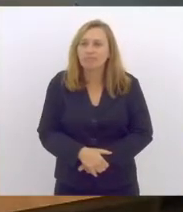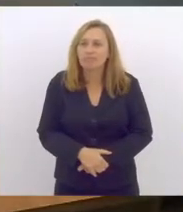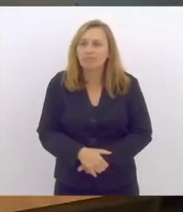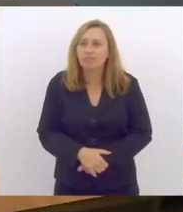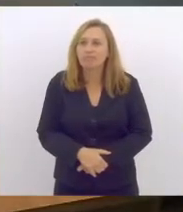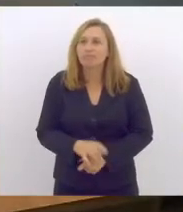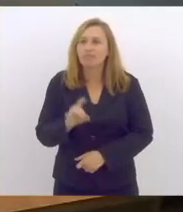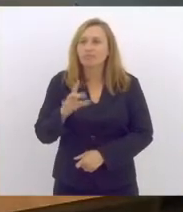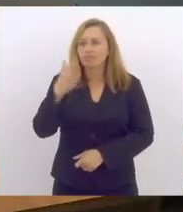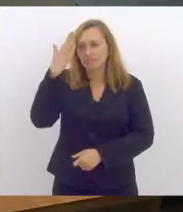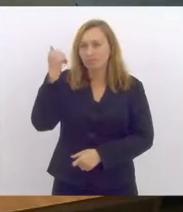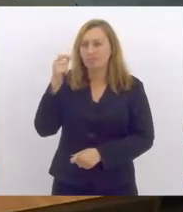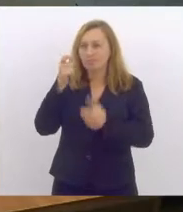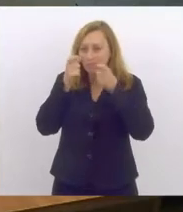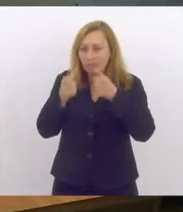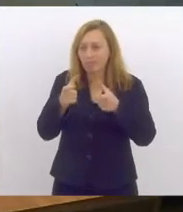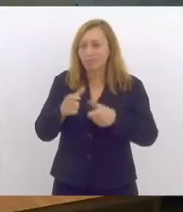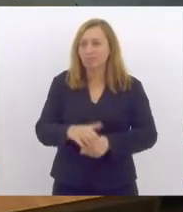Só para saber se ele estava atento.